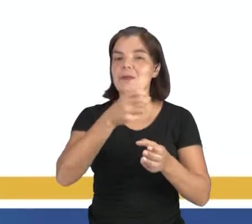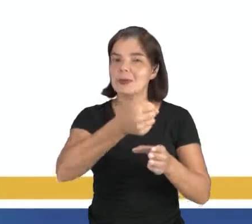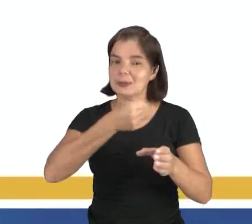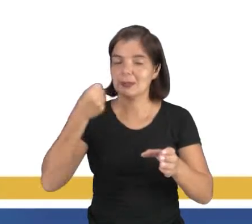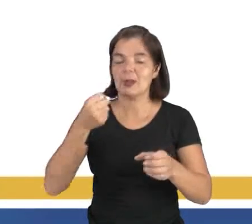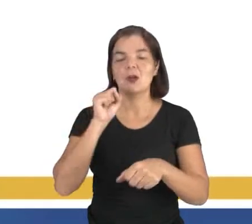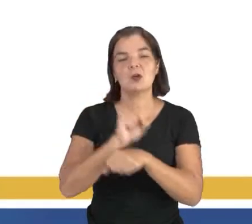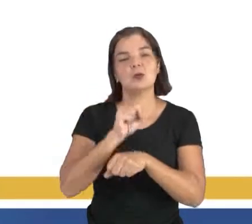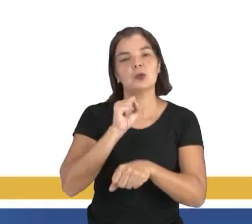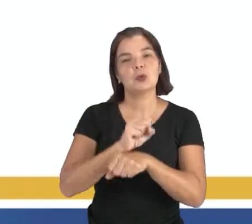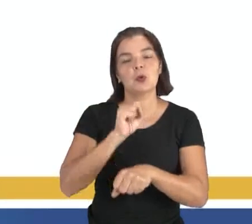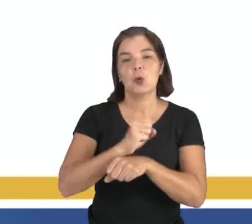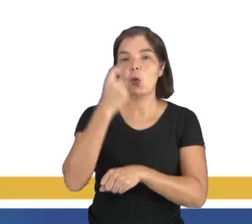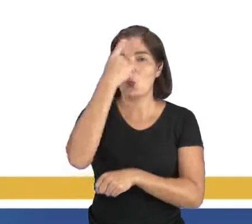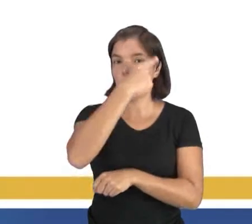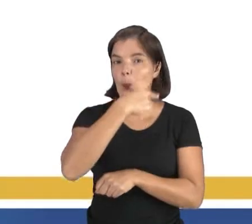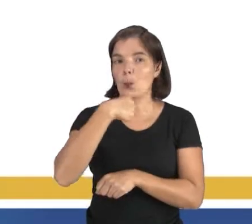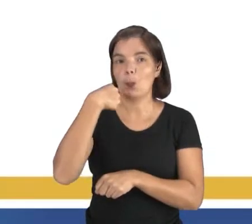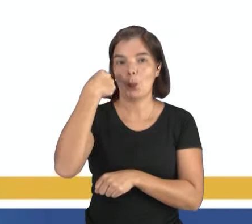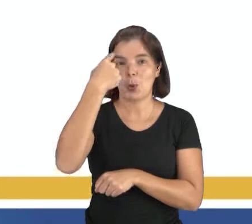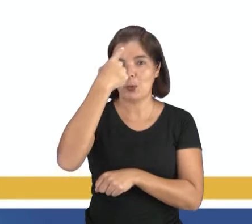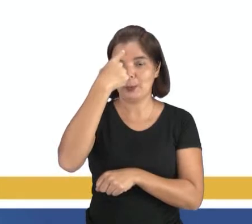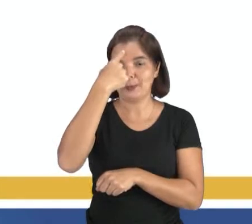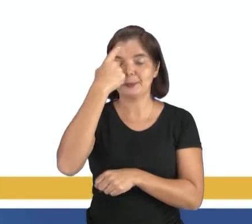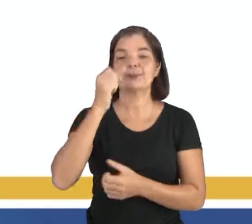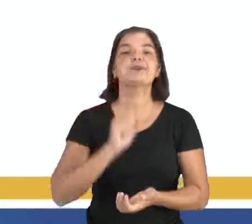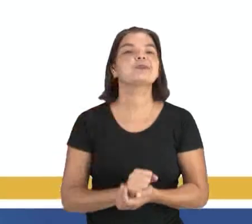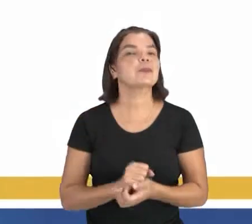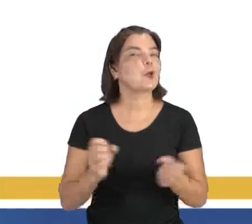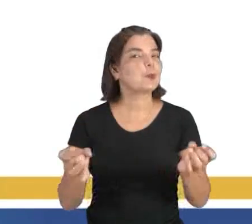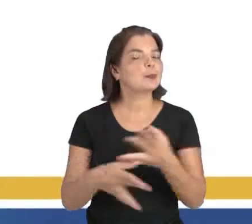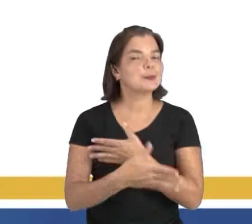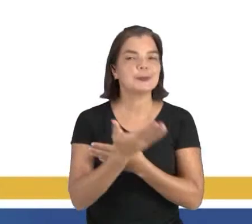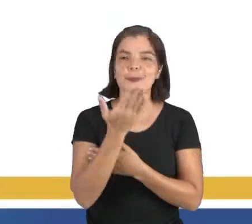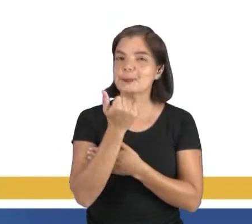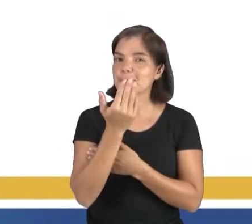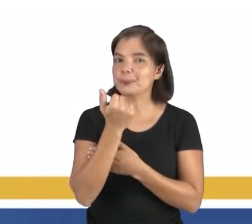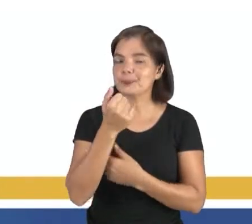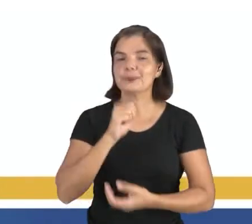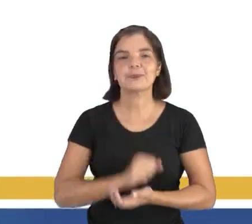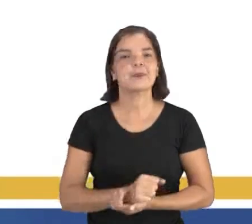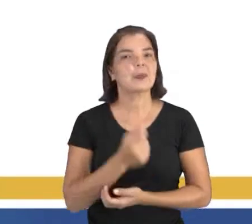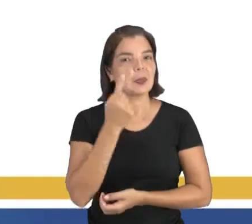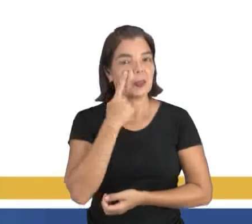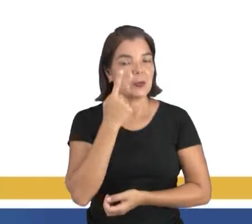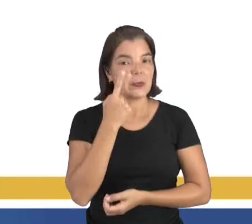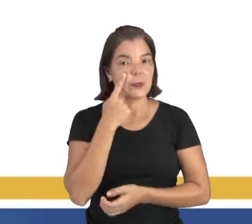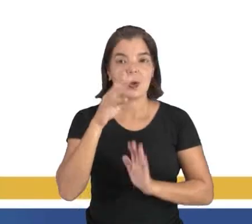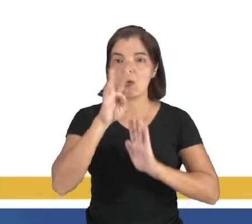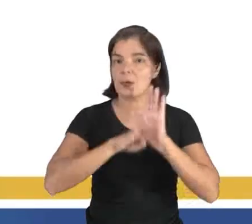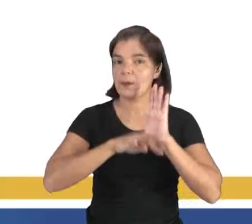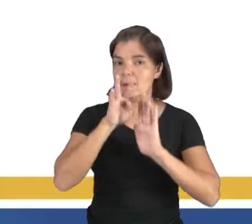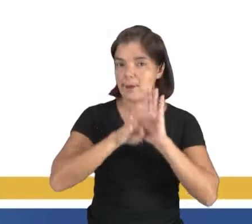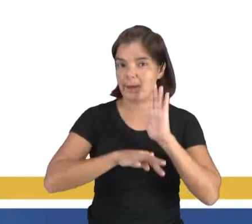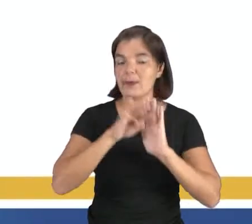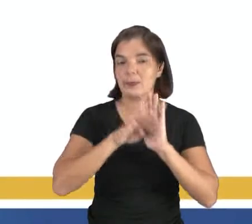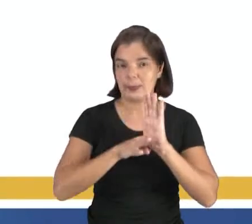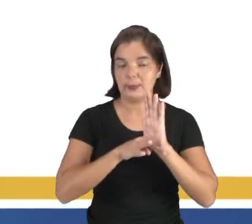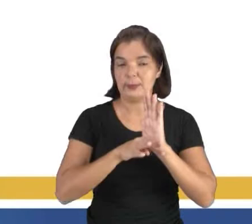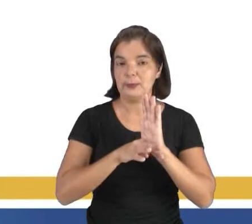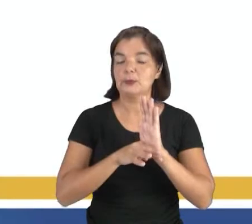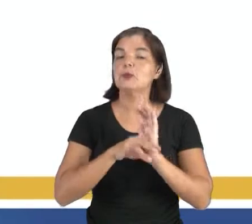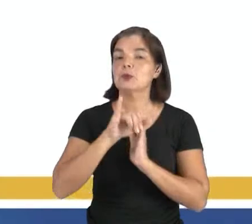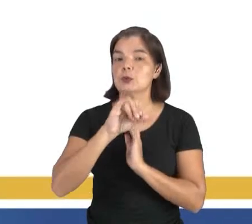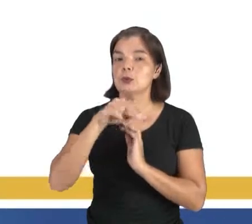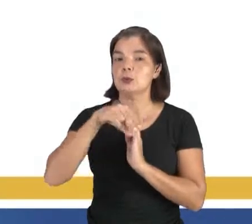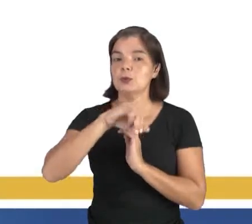Espere aproximadamente 1h30 e está pronto, é só se deliciar. Veja que esse texto é um texto